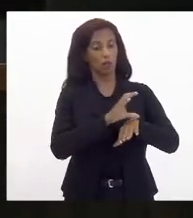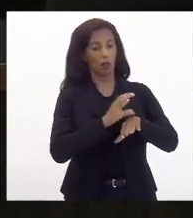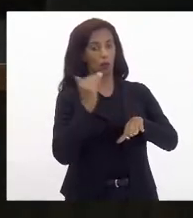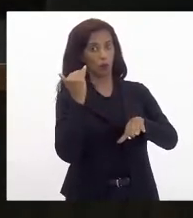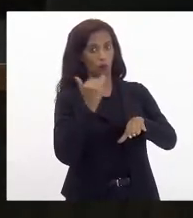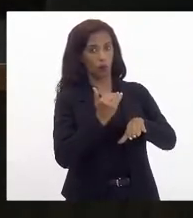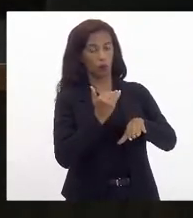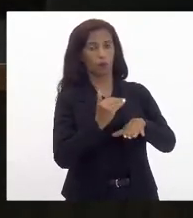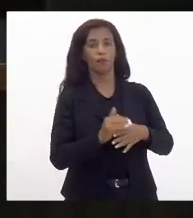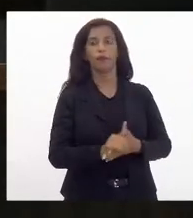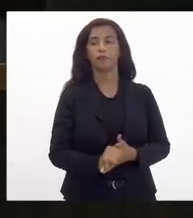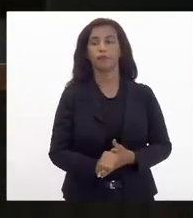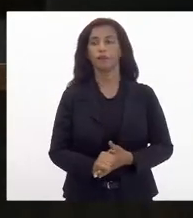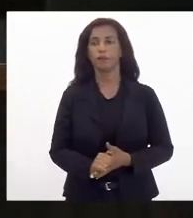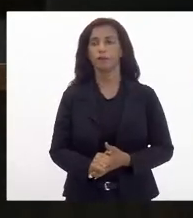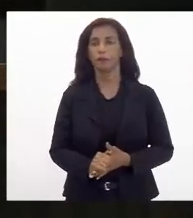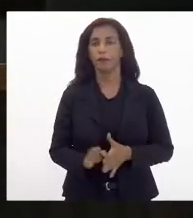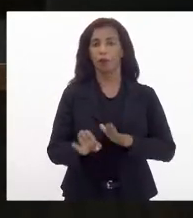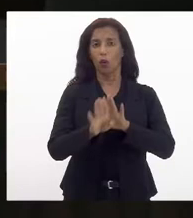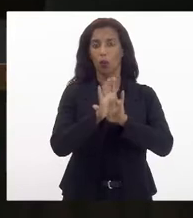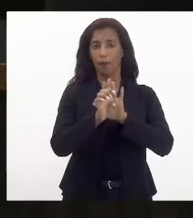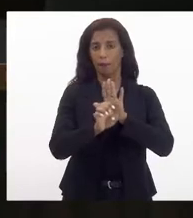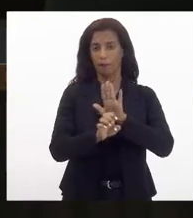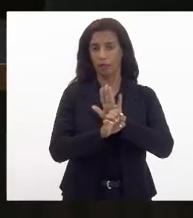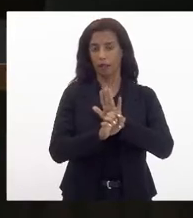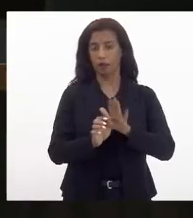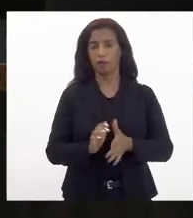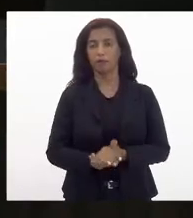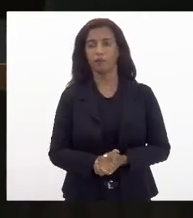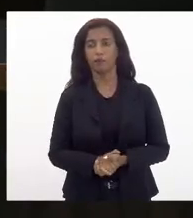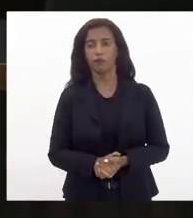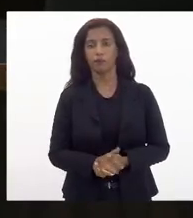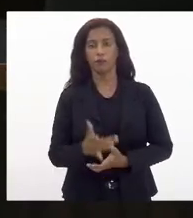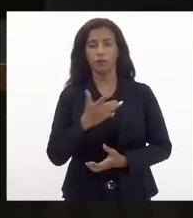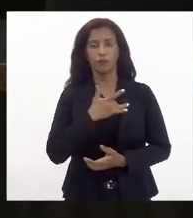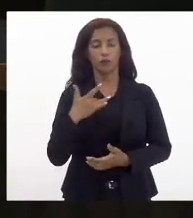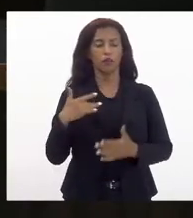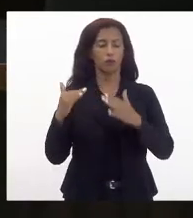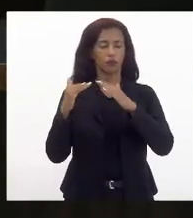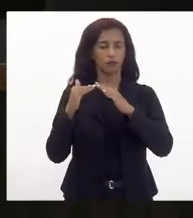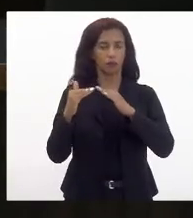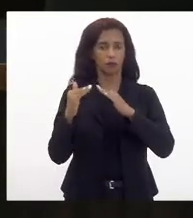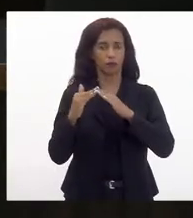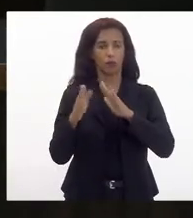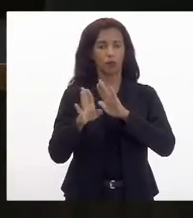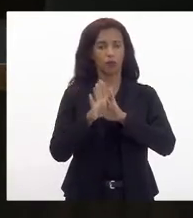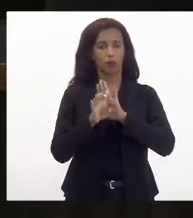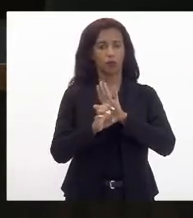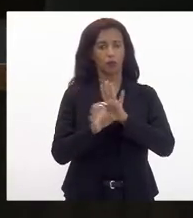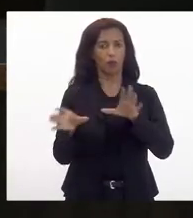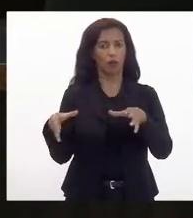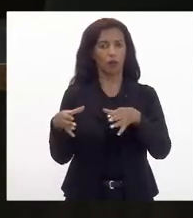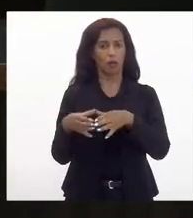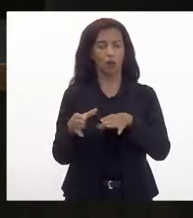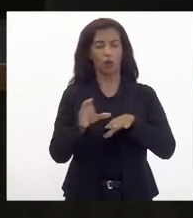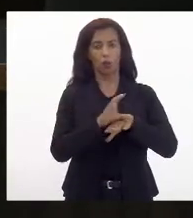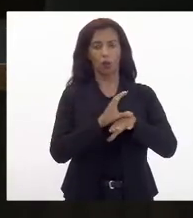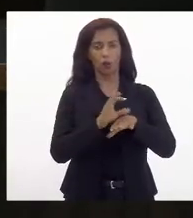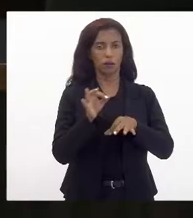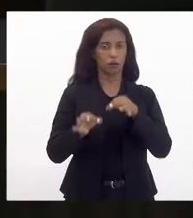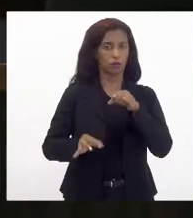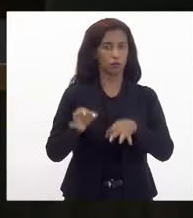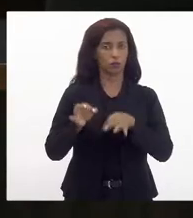constitucionalidade com emendas de saúde favorável com as emendas da comissão de Constituição